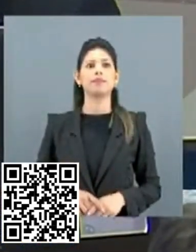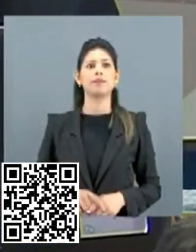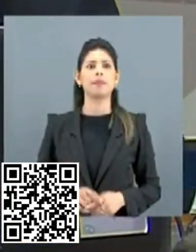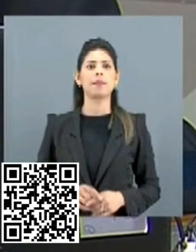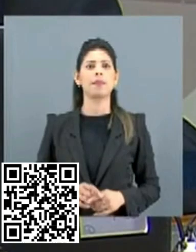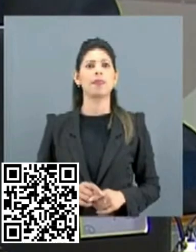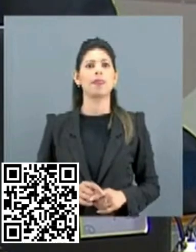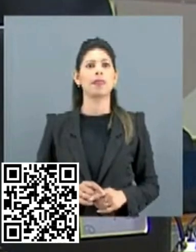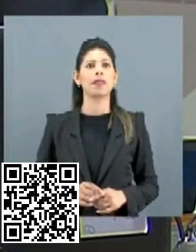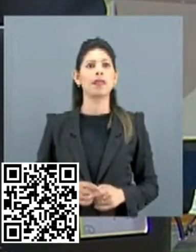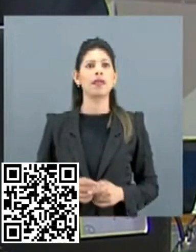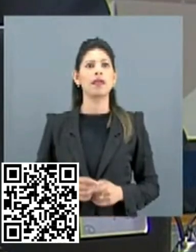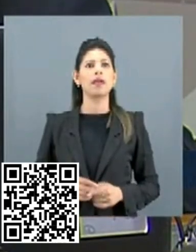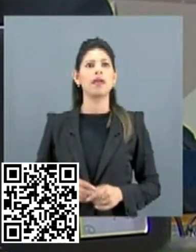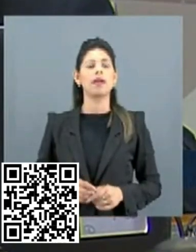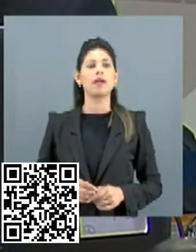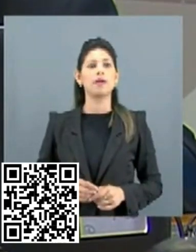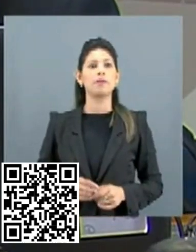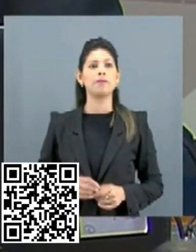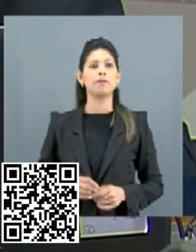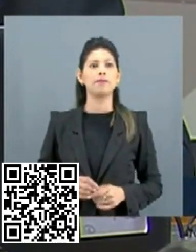dessa comissão aqui na mesa.